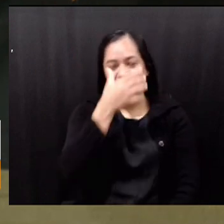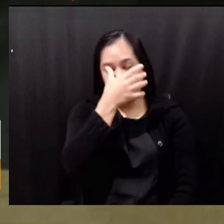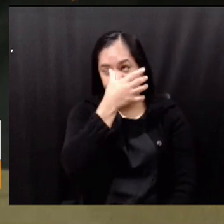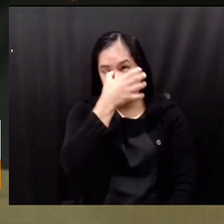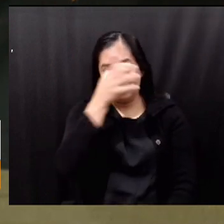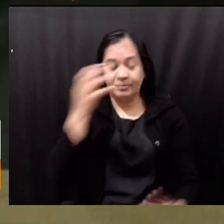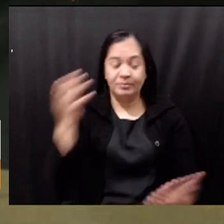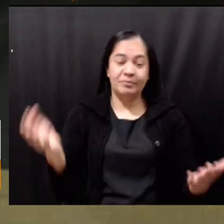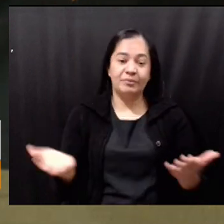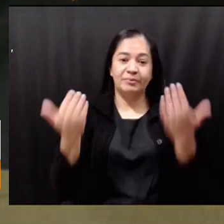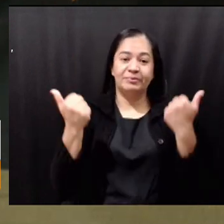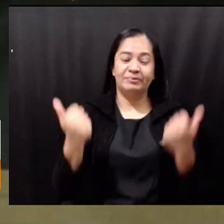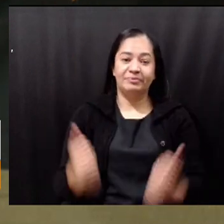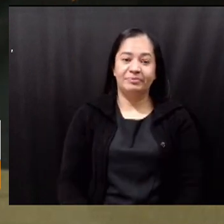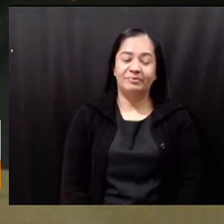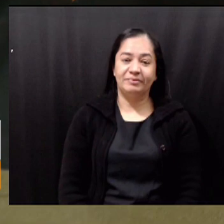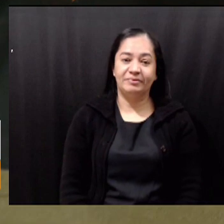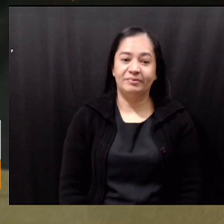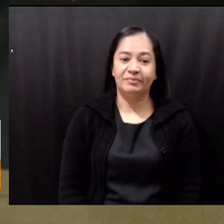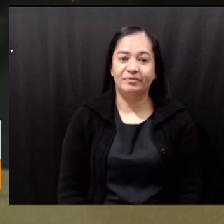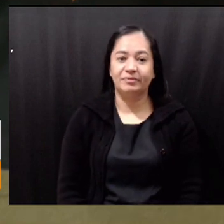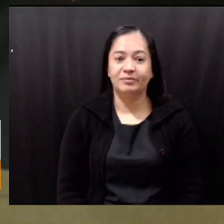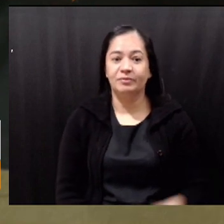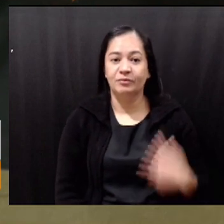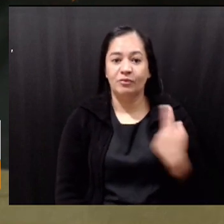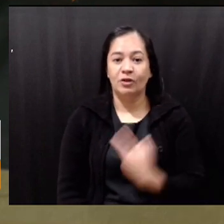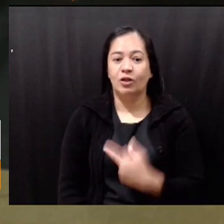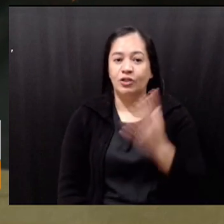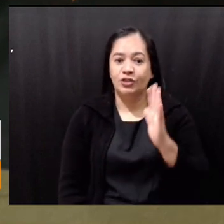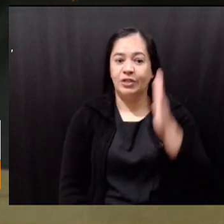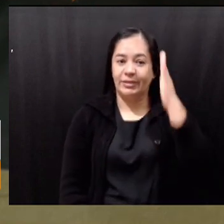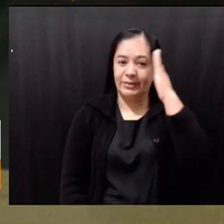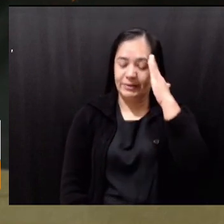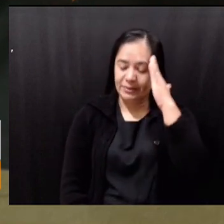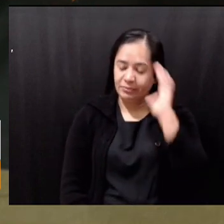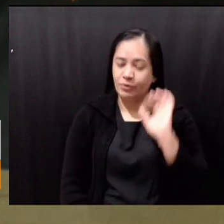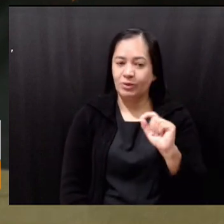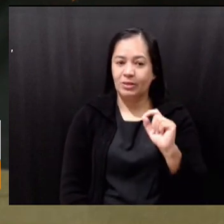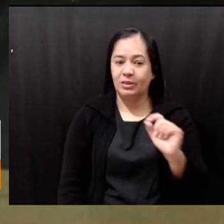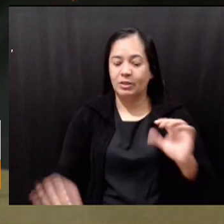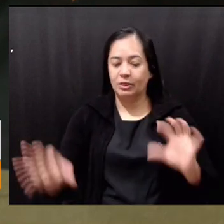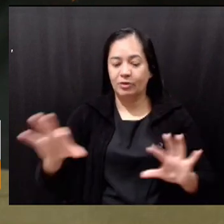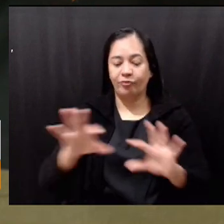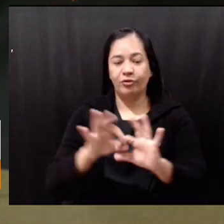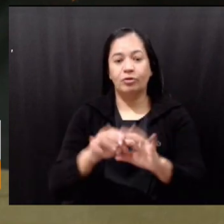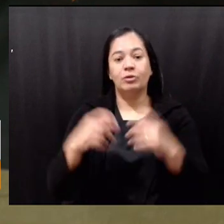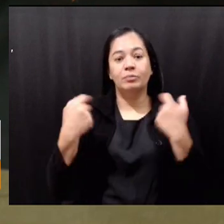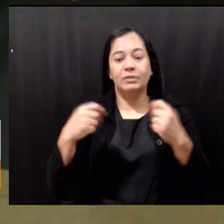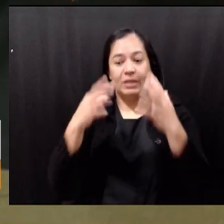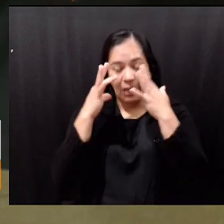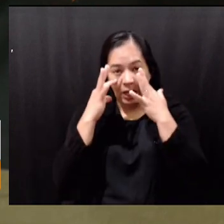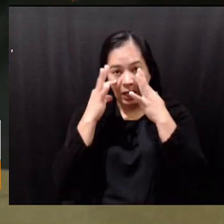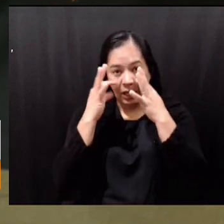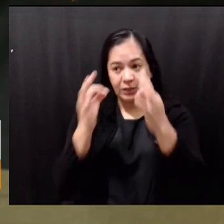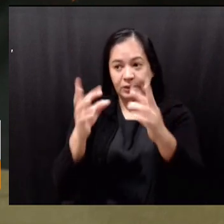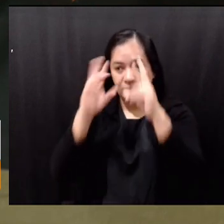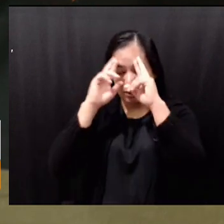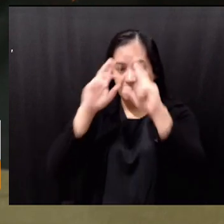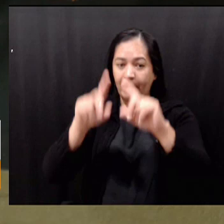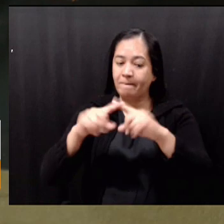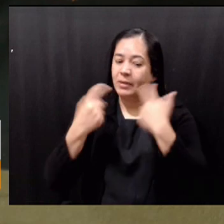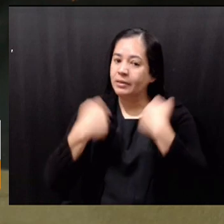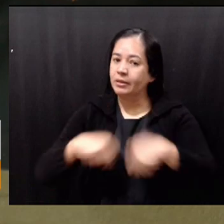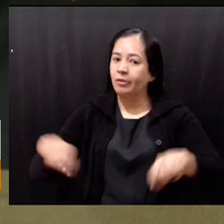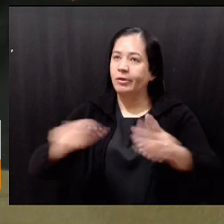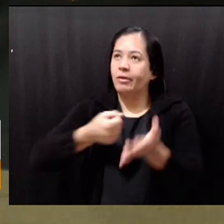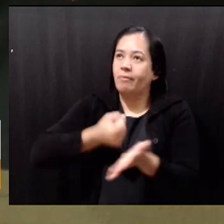Ó, a gente já entendeu que o vínculo precisa de atenção e respeito, mas sem virar uma obrigação pesada, né? Então, vamos